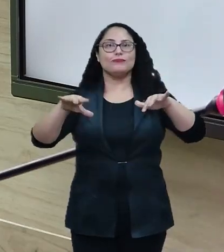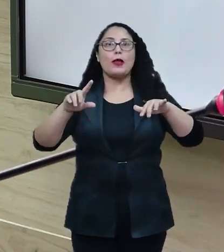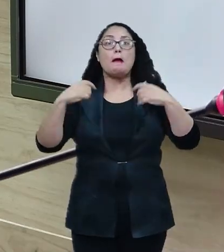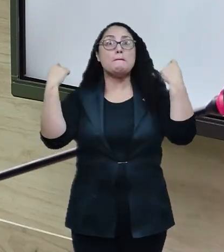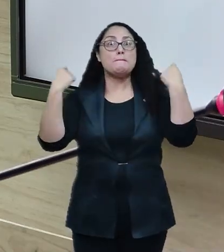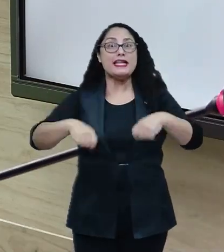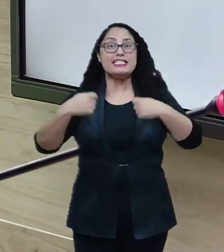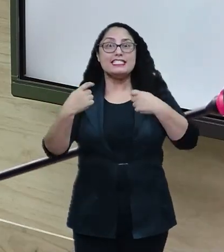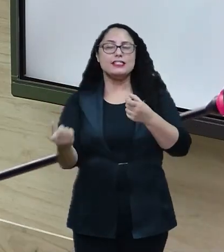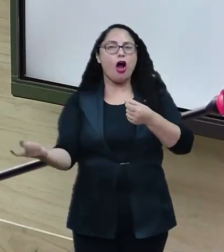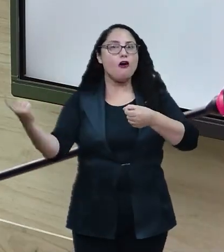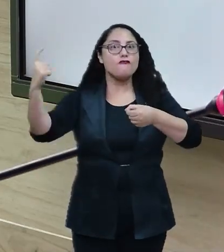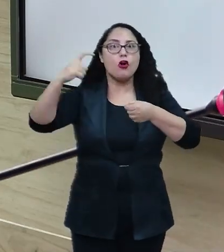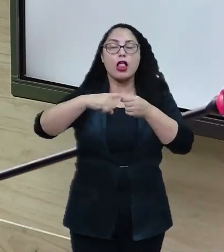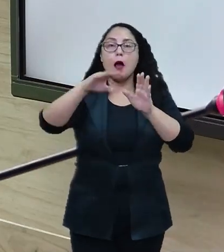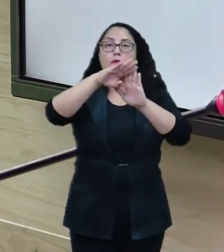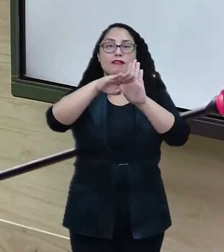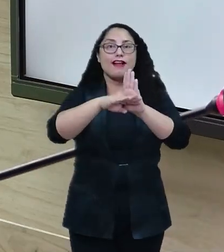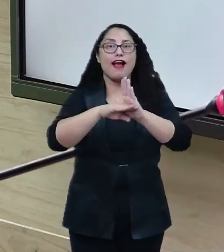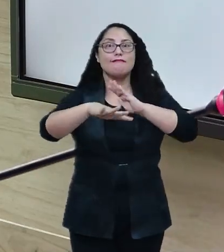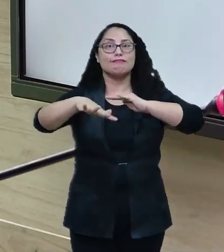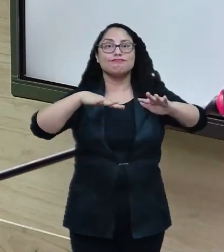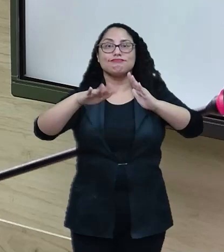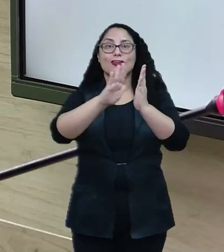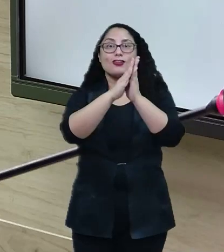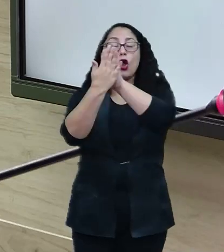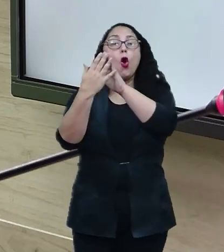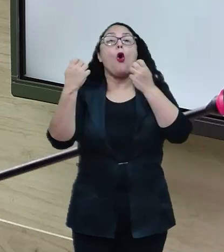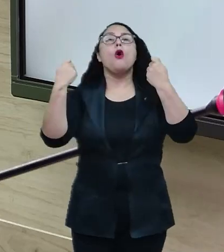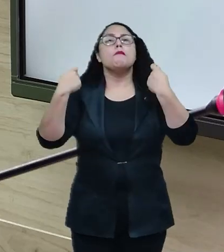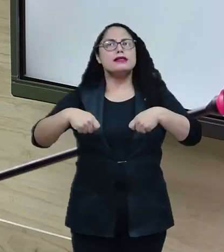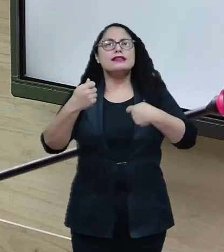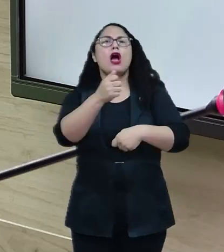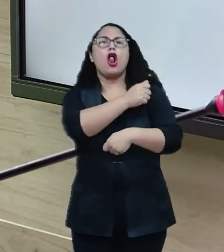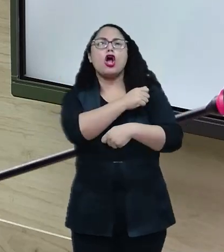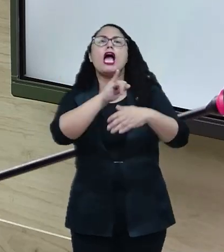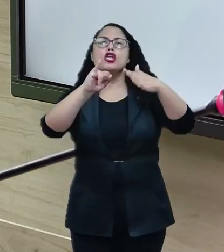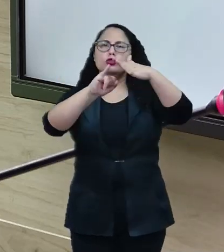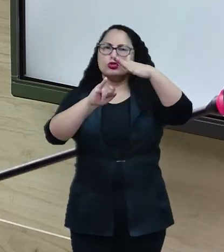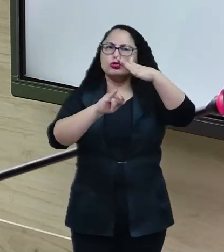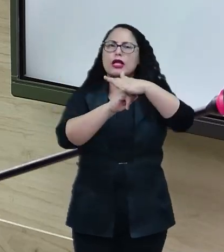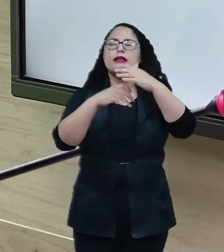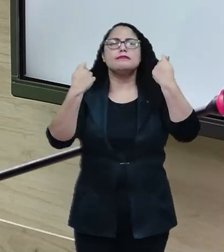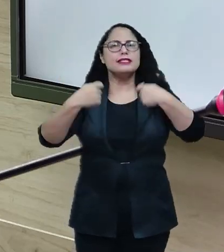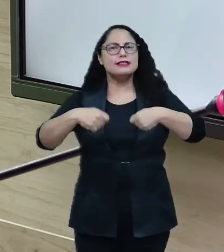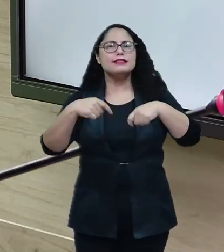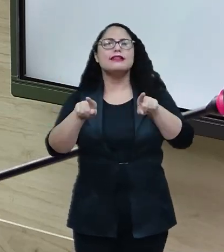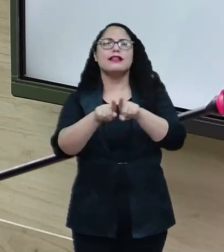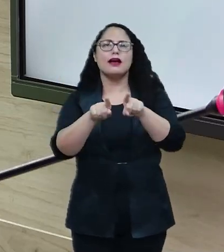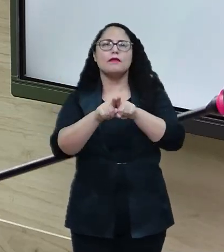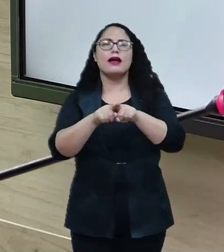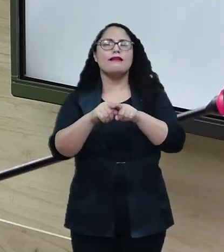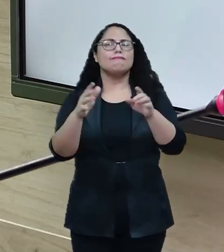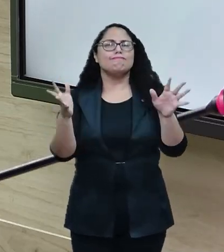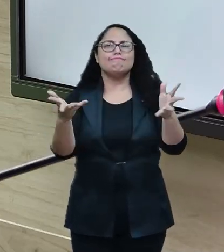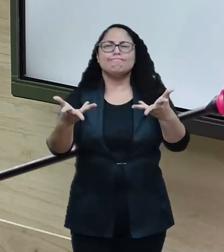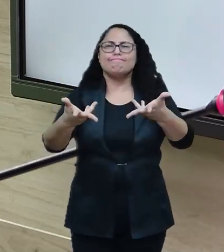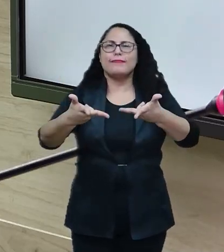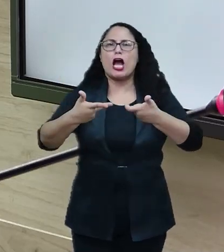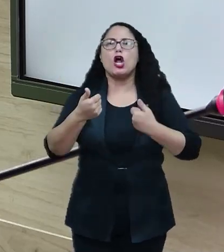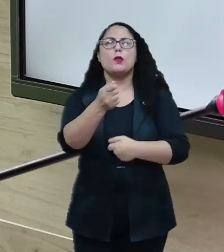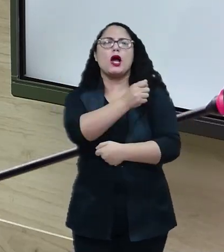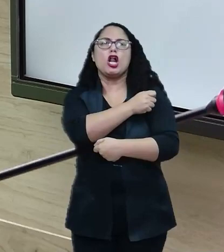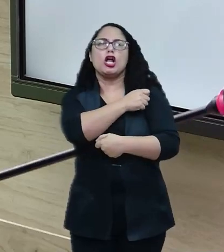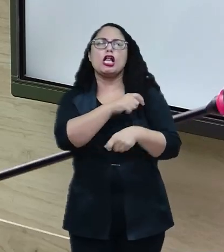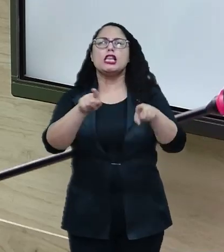a gente precisa retomar os programas de mobilidade, intercâmbio, nossos estudantes precisam, a instituição tem essa necessidade. É rico, né, para o